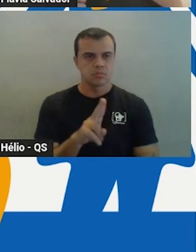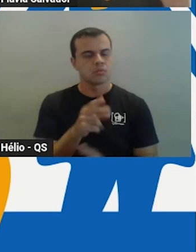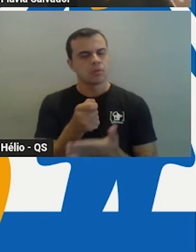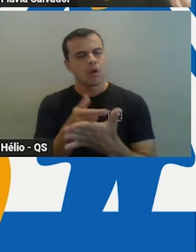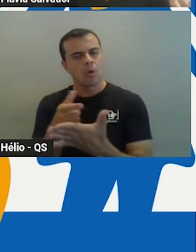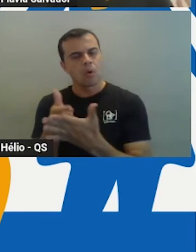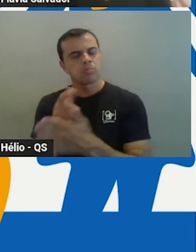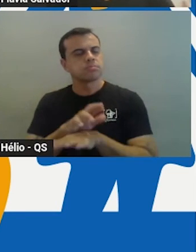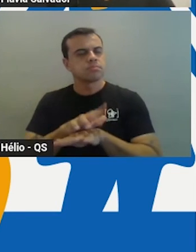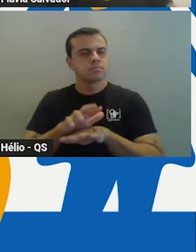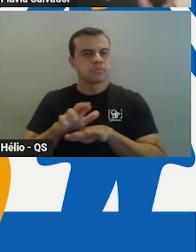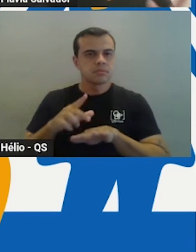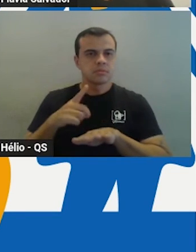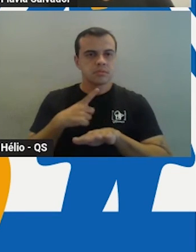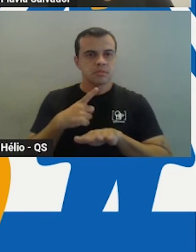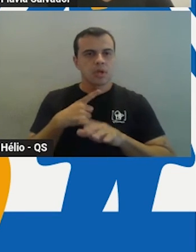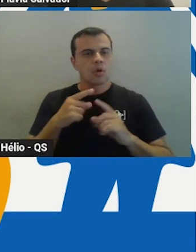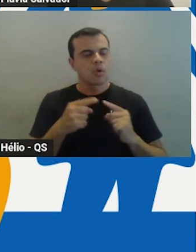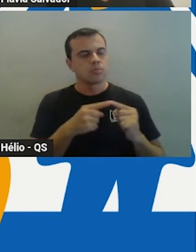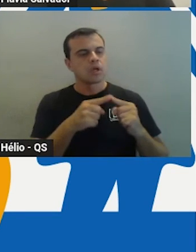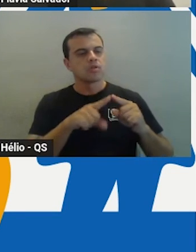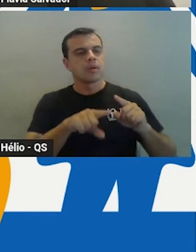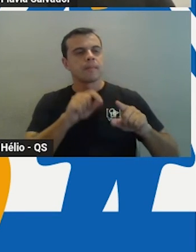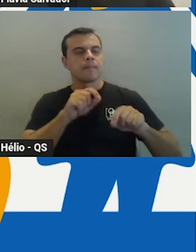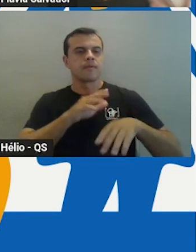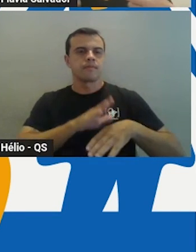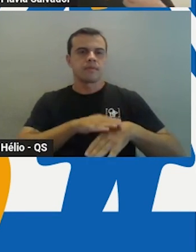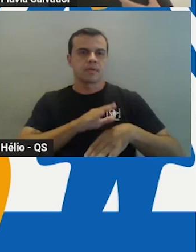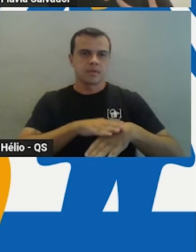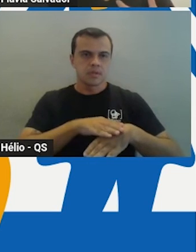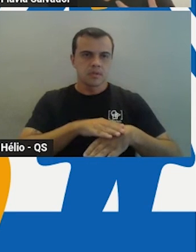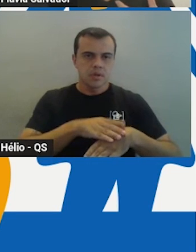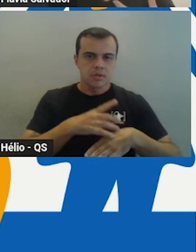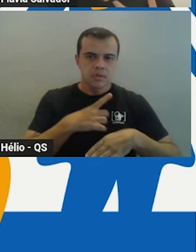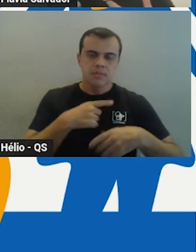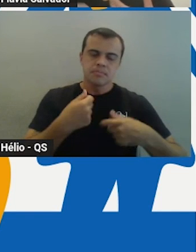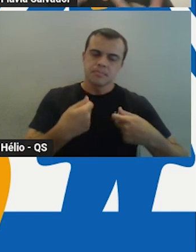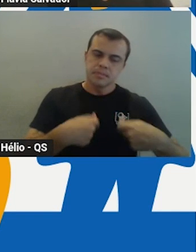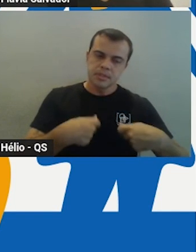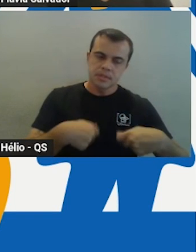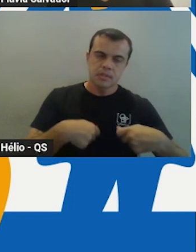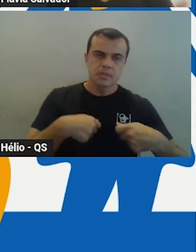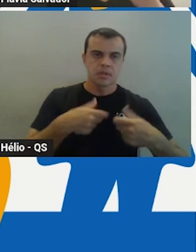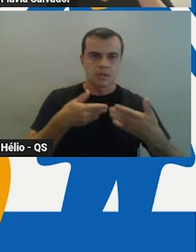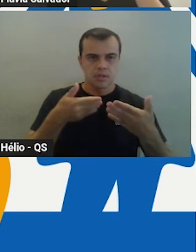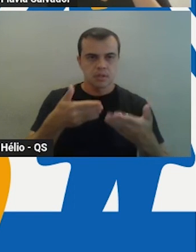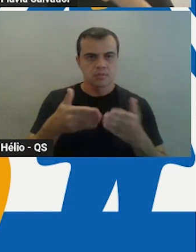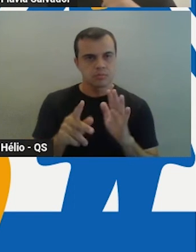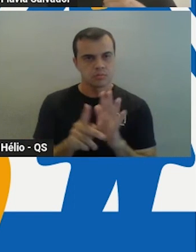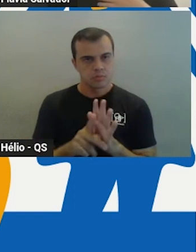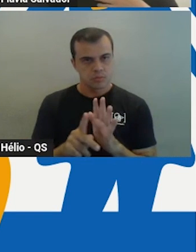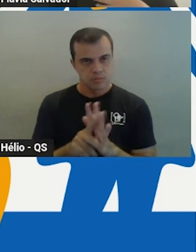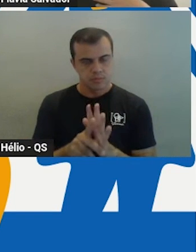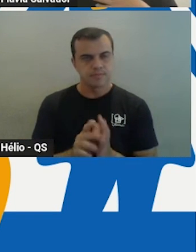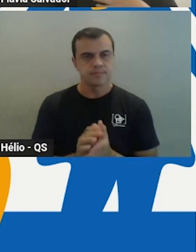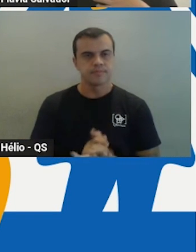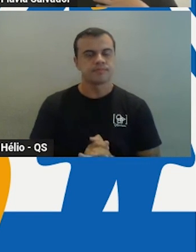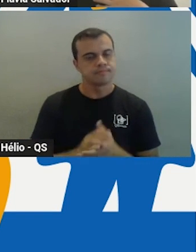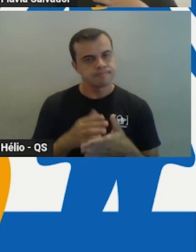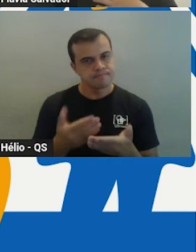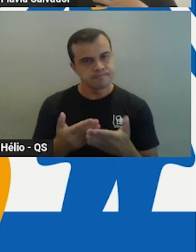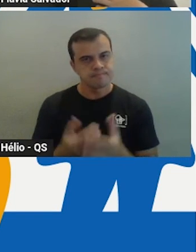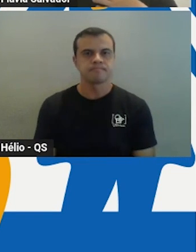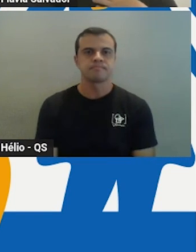Que têm seus objetos preferidos, os objetos que precisam, né, atendimentos específicos,